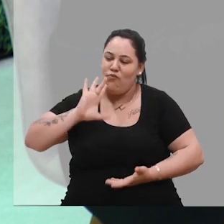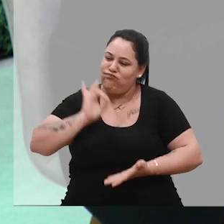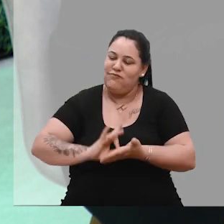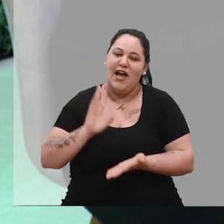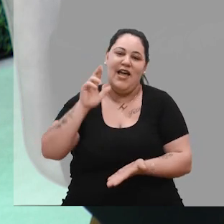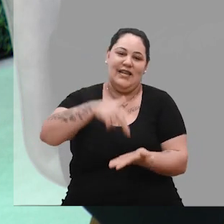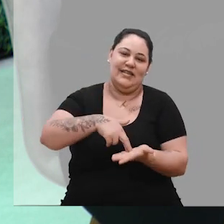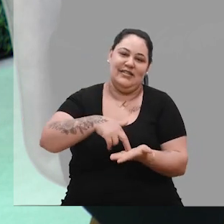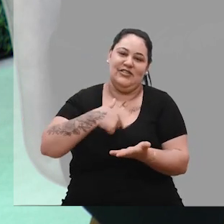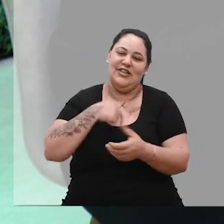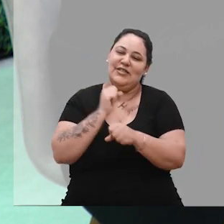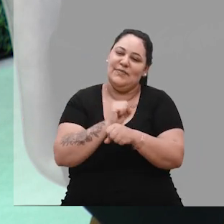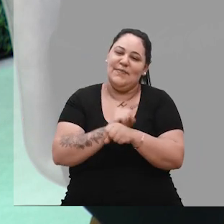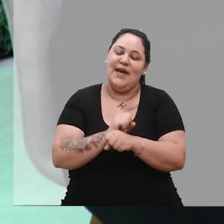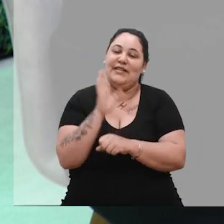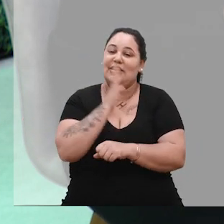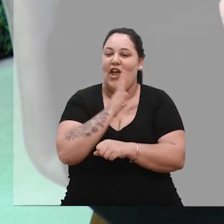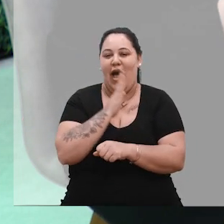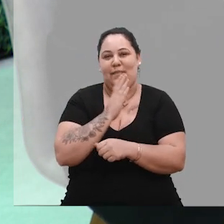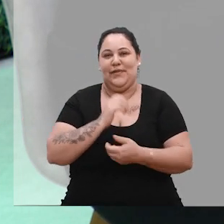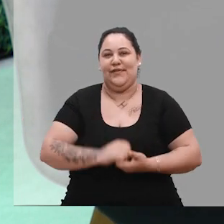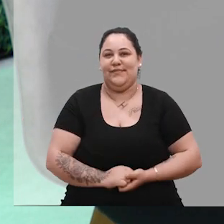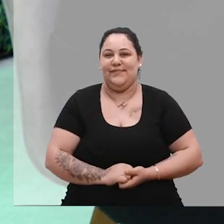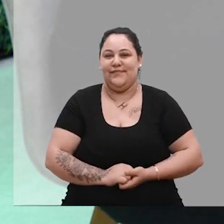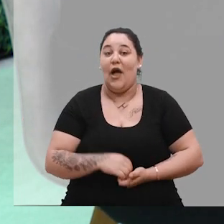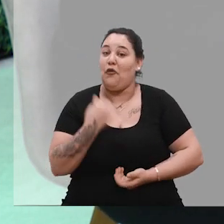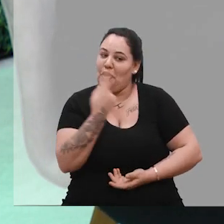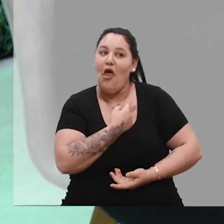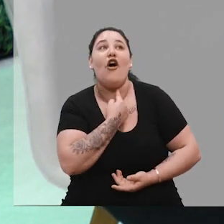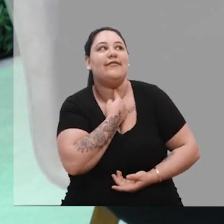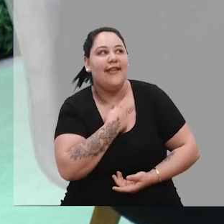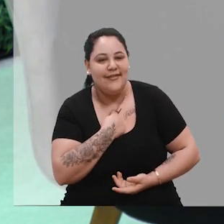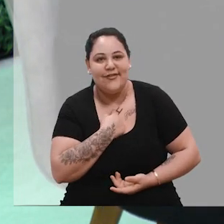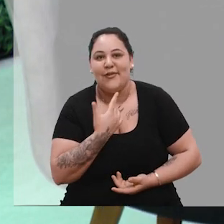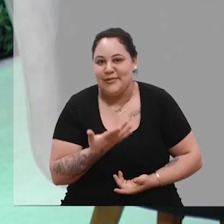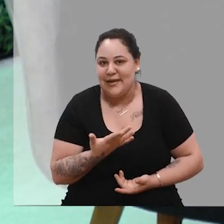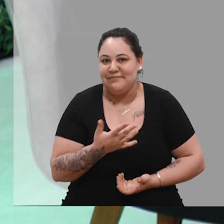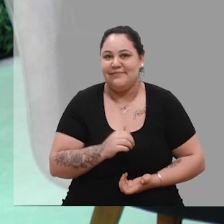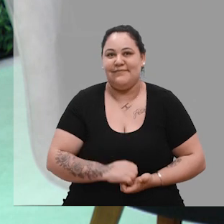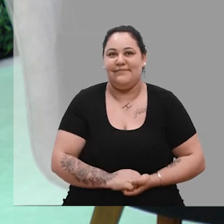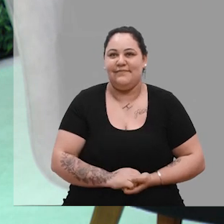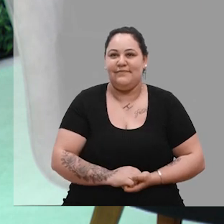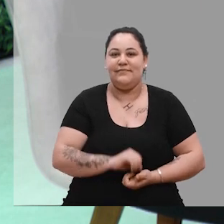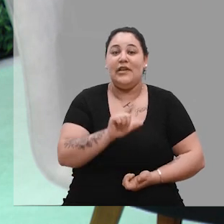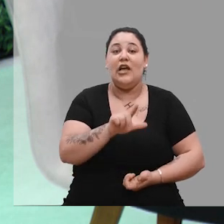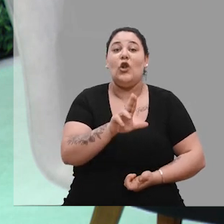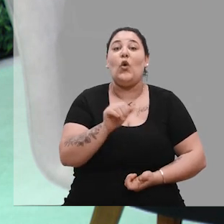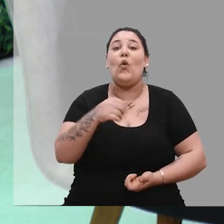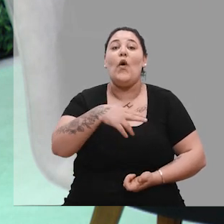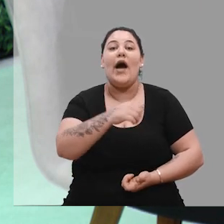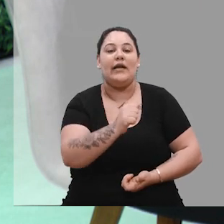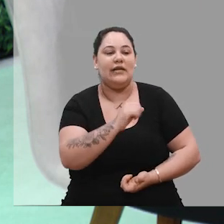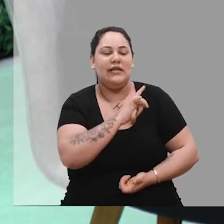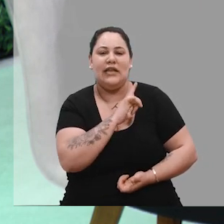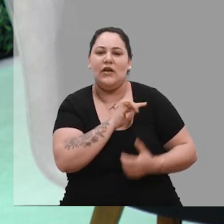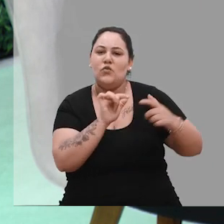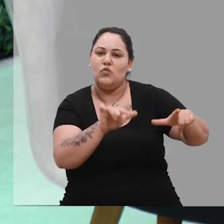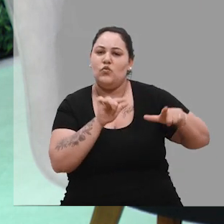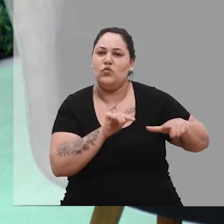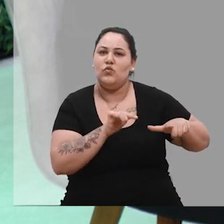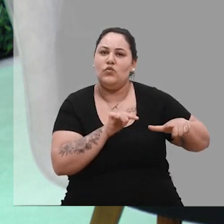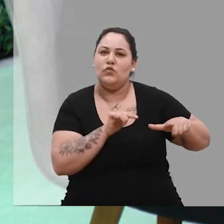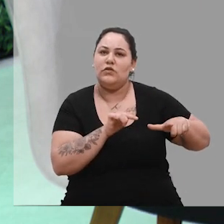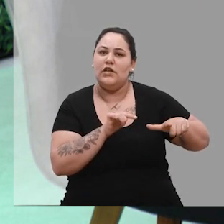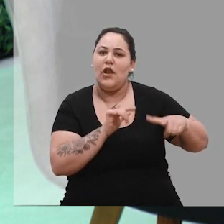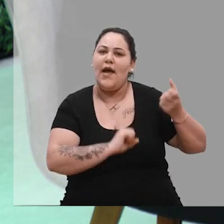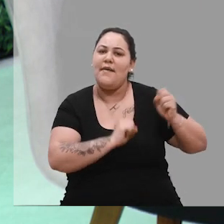gente espera que isso seja bem breve. É o que desejamos. Luana, tem um selo